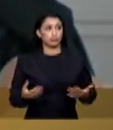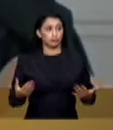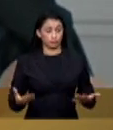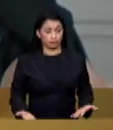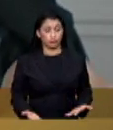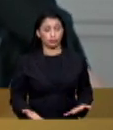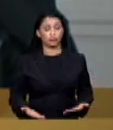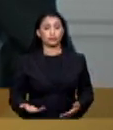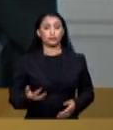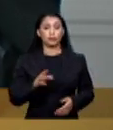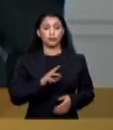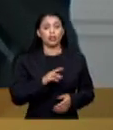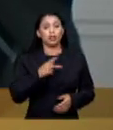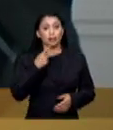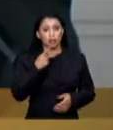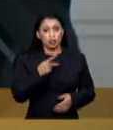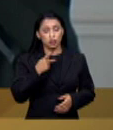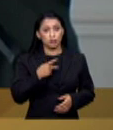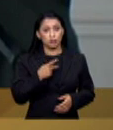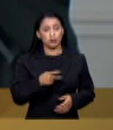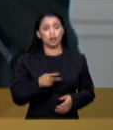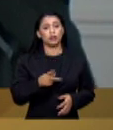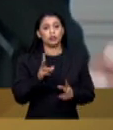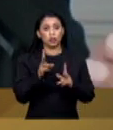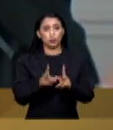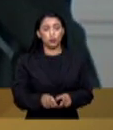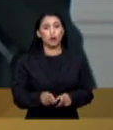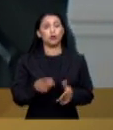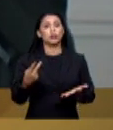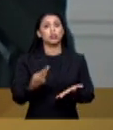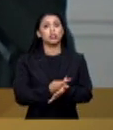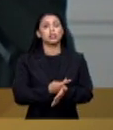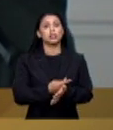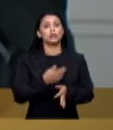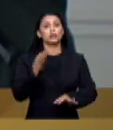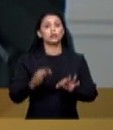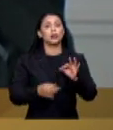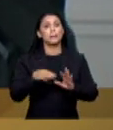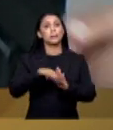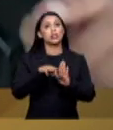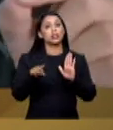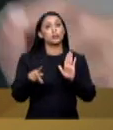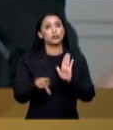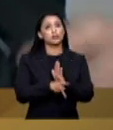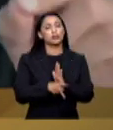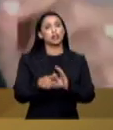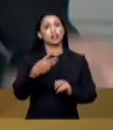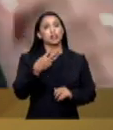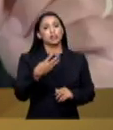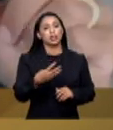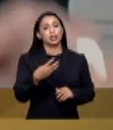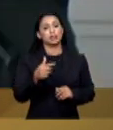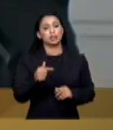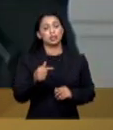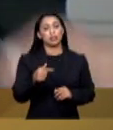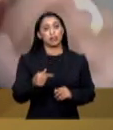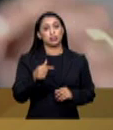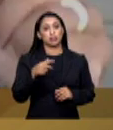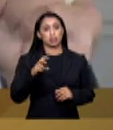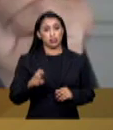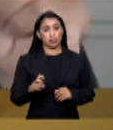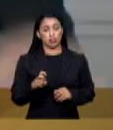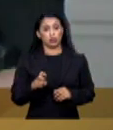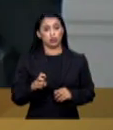repito as palavras do julgamento da medida provisória 375, obstrui o serviço da justiça,